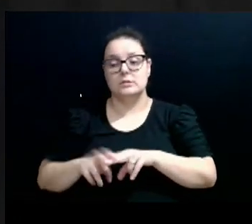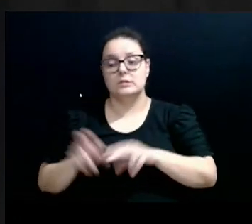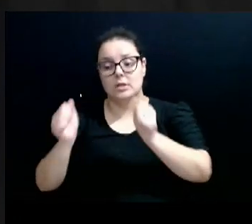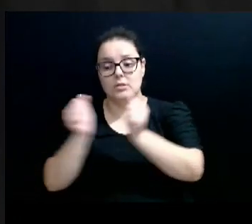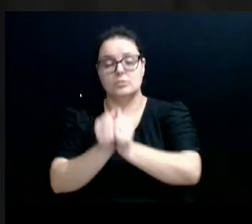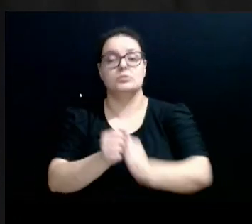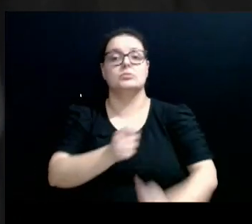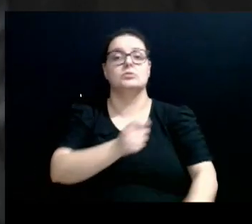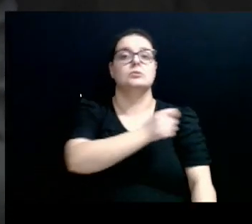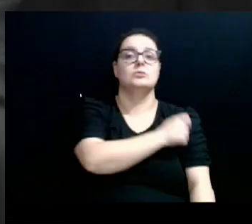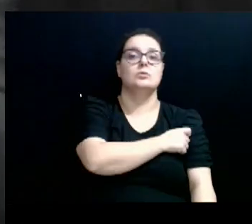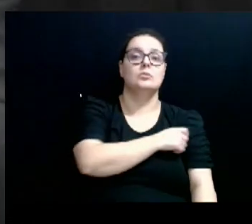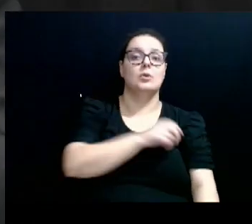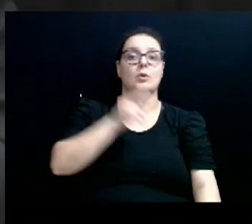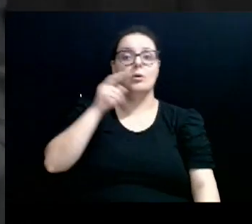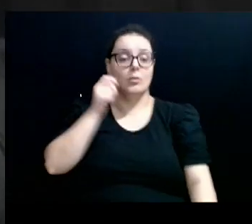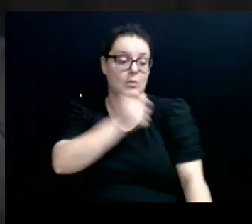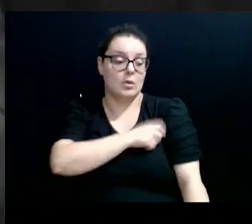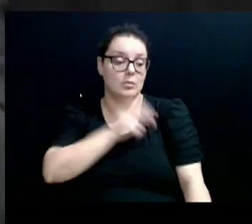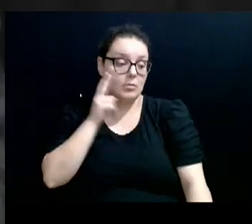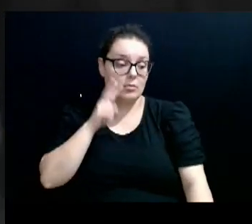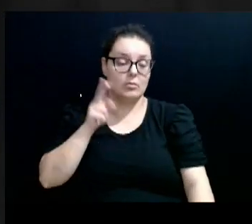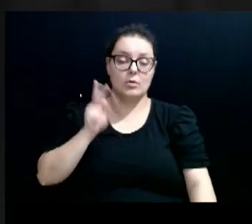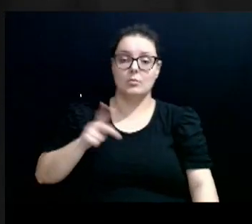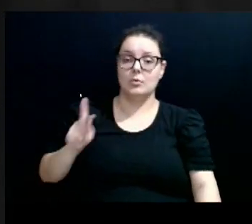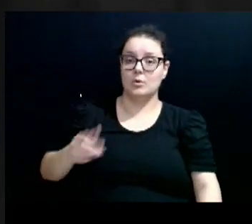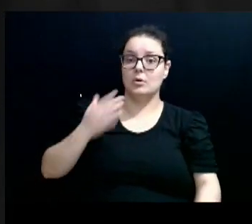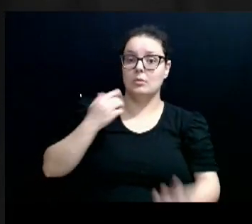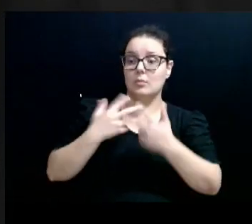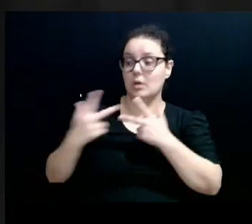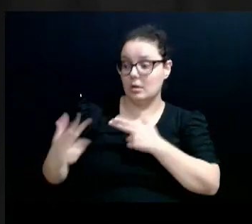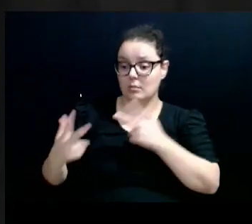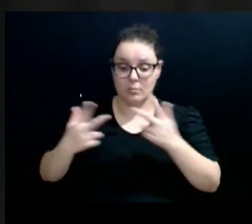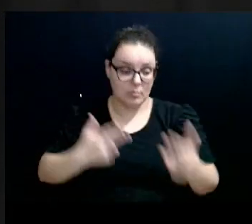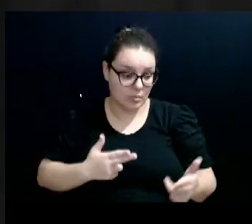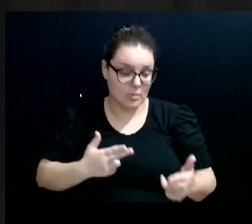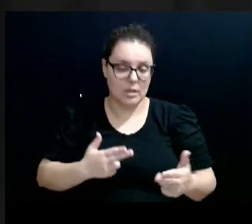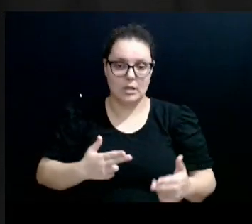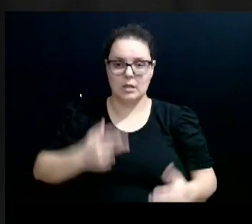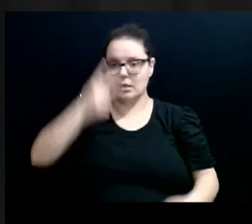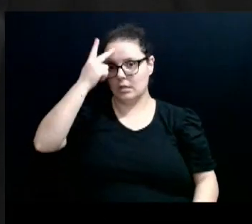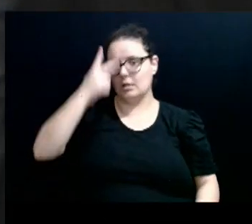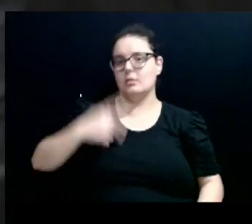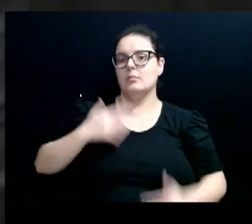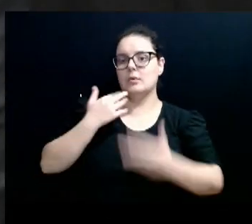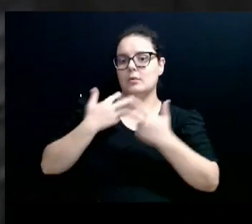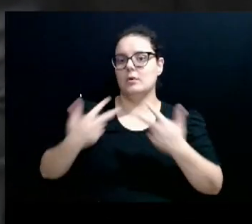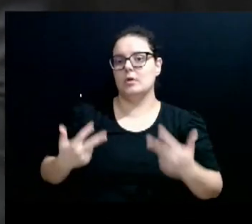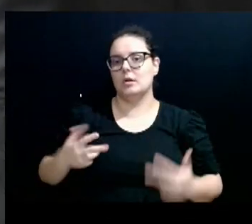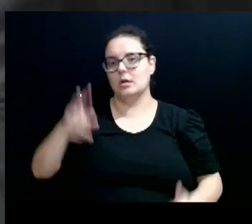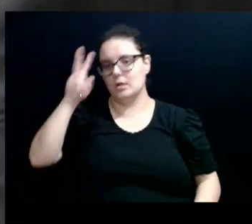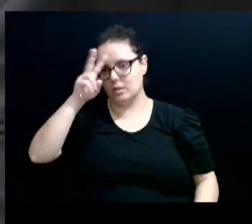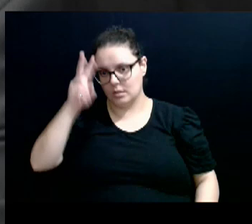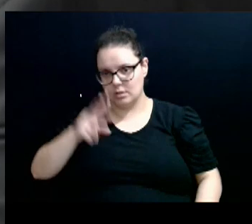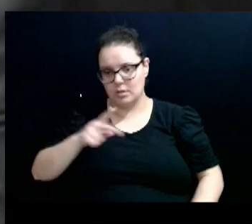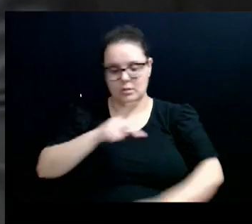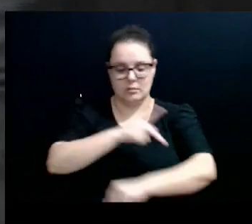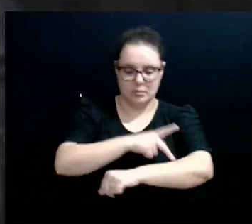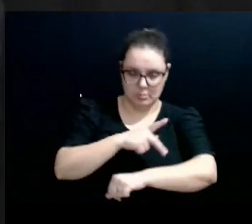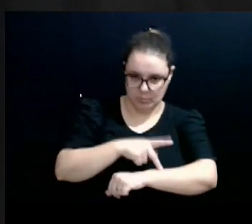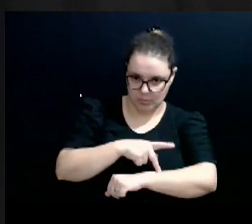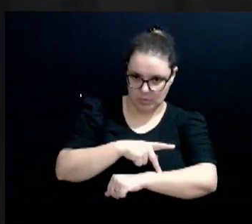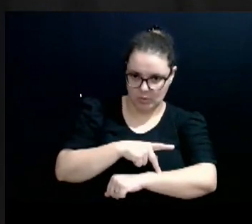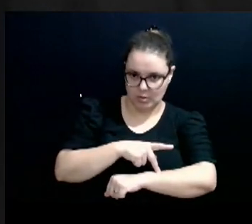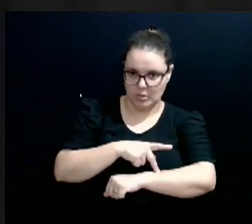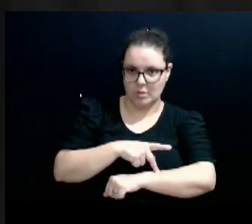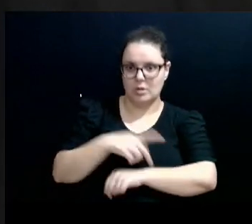vê o professor se alimentando, a mesma alimentação que ele vai se alimentar. E lembra de novo da pedagogia de Jesus lá, Sim.